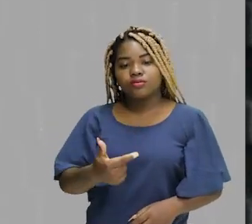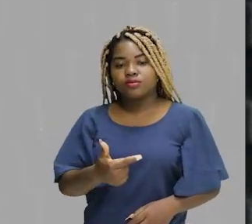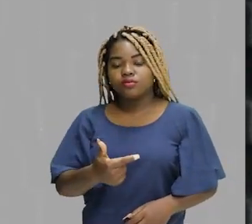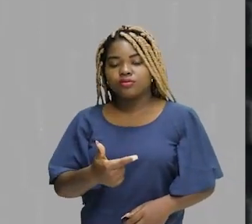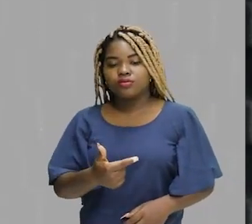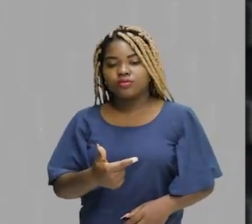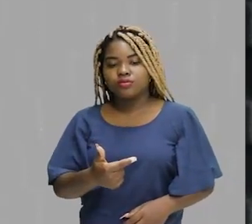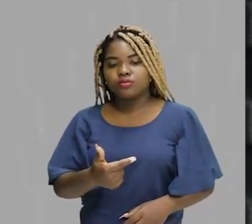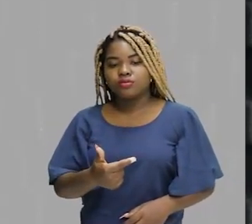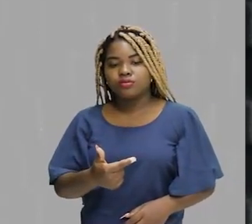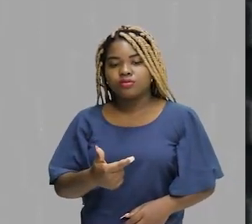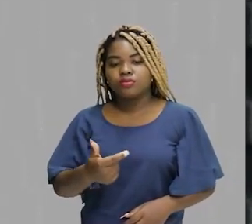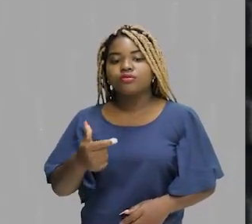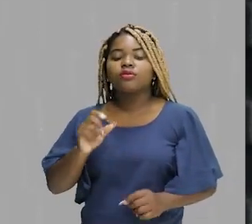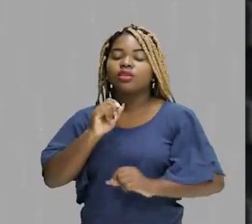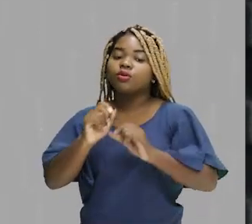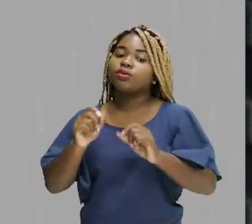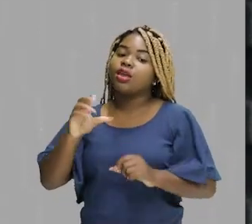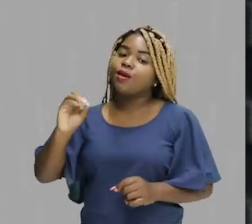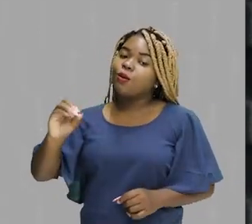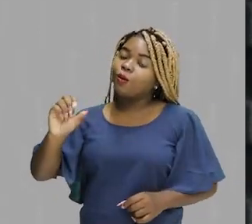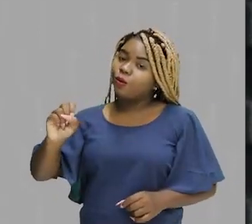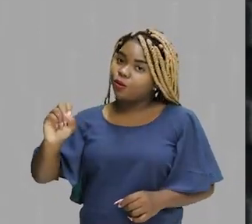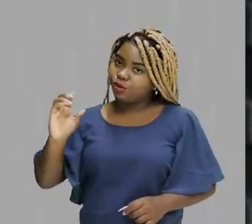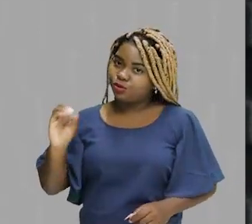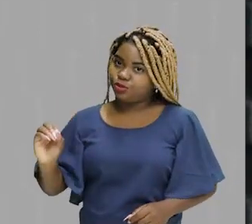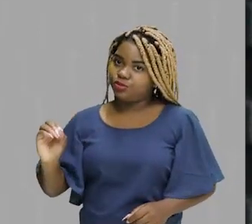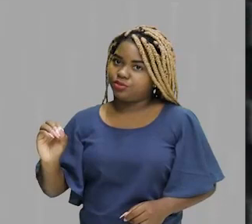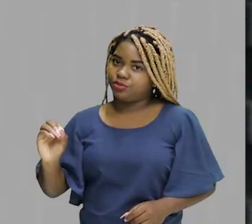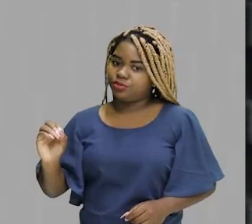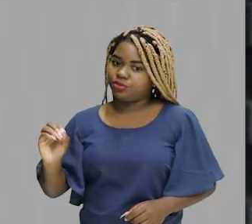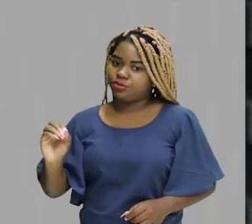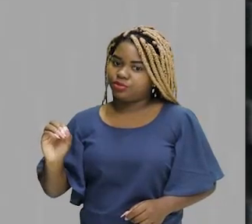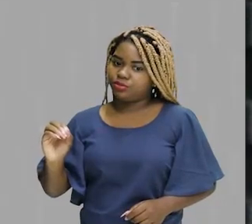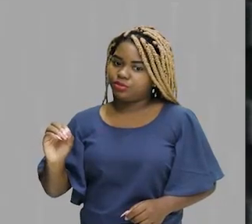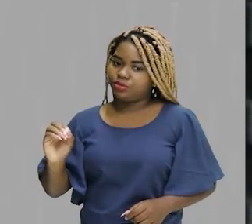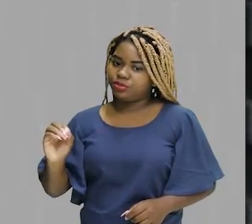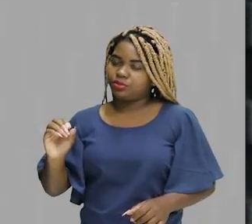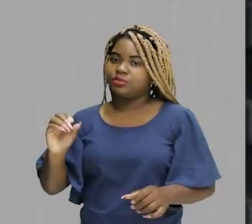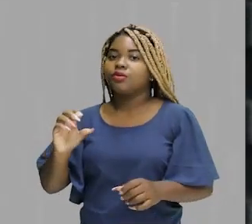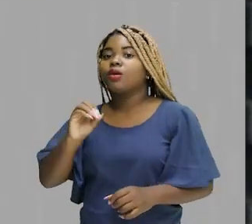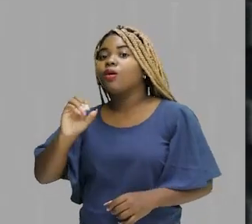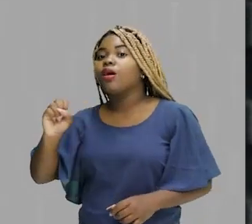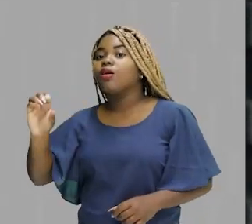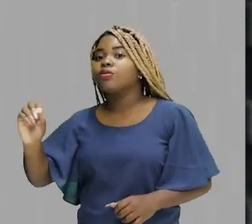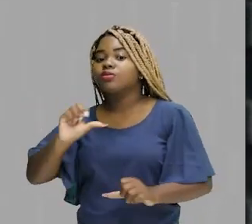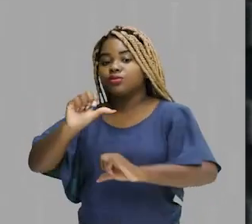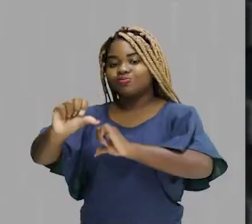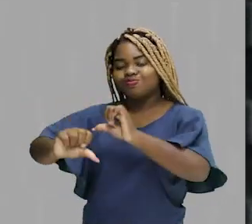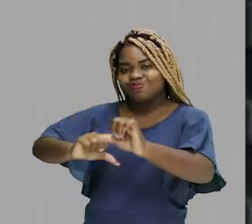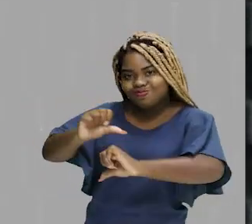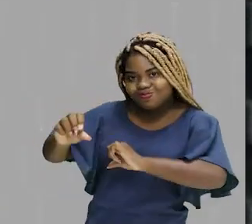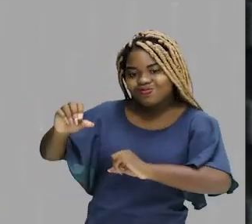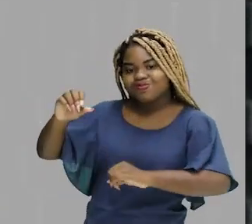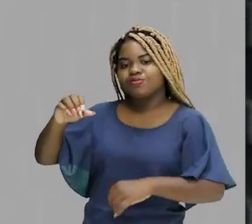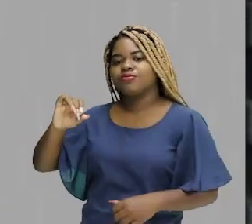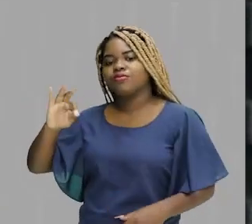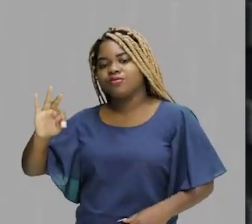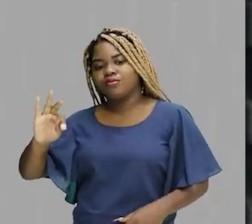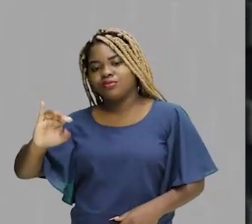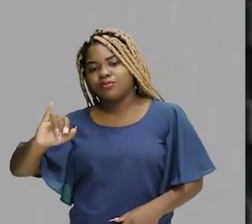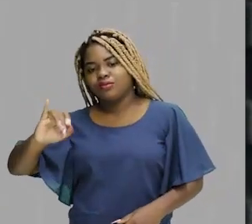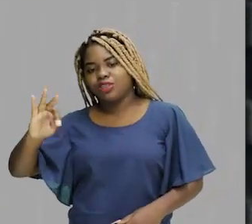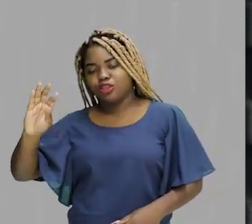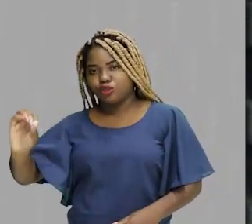HNO2 é o ácido nitroso. Então, esse nitroso, oso, essa terminação oso, eu vou trocar pela